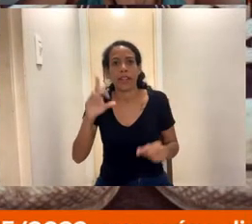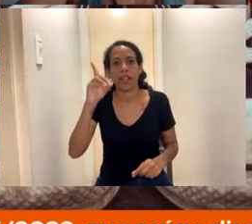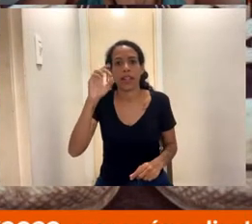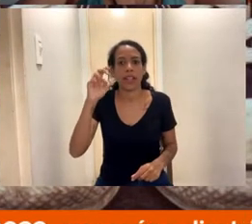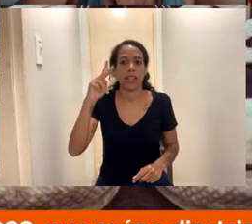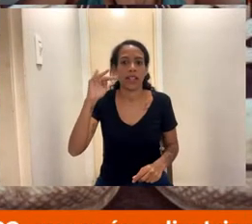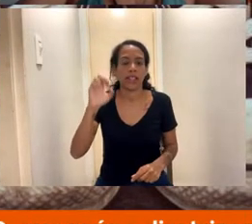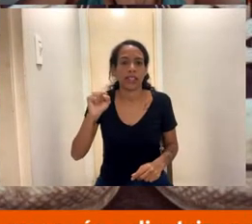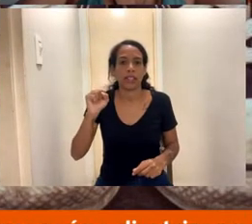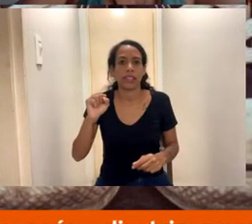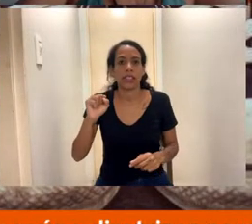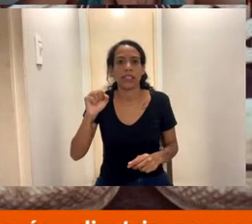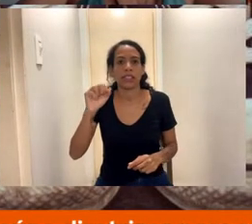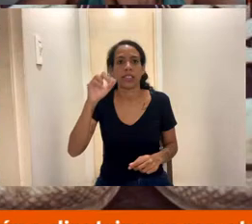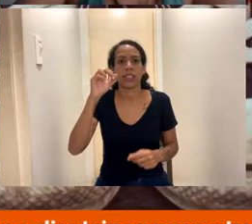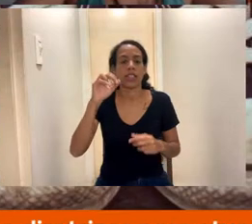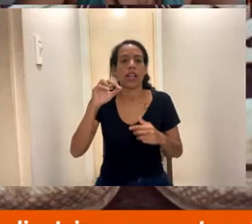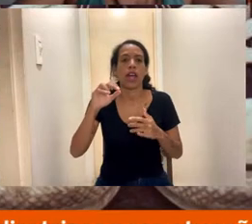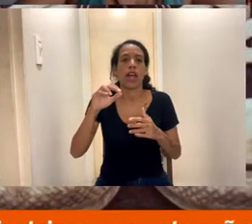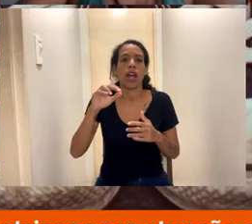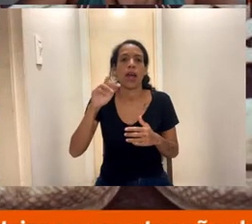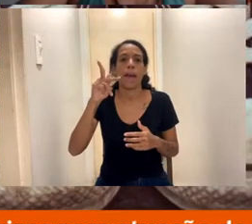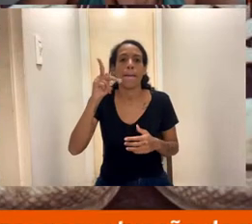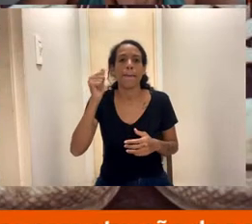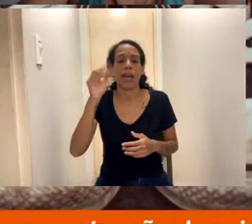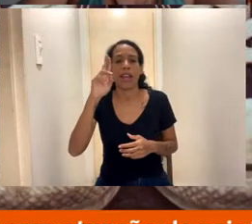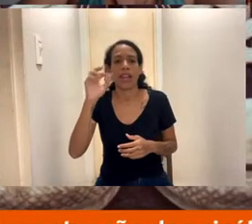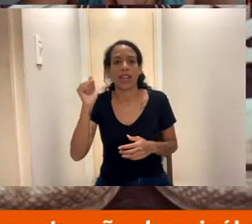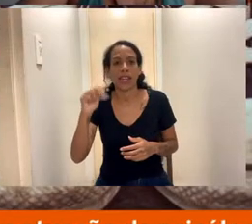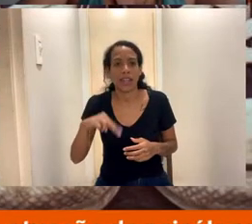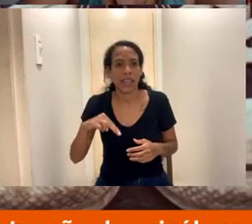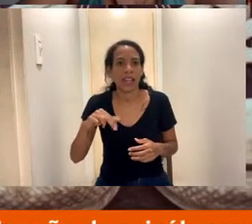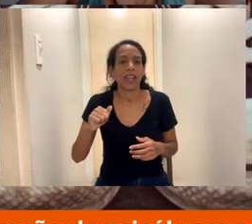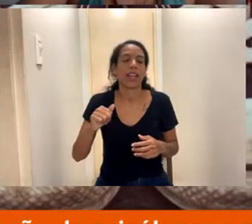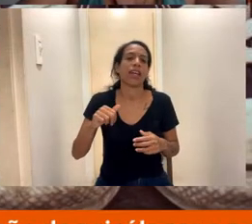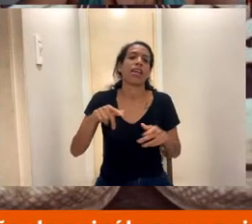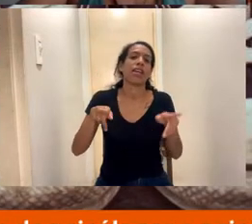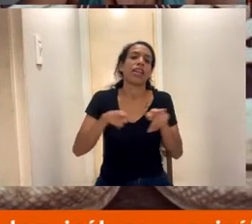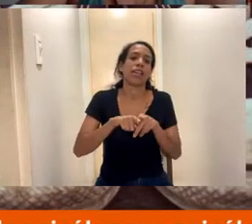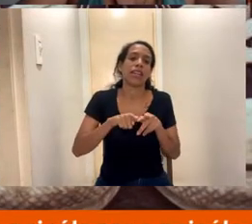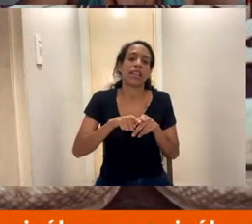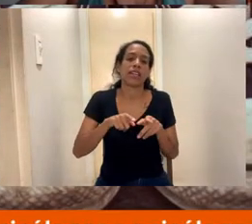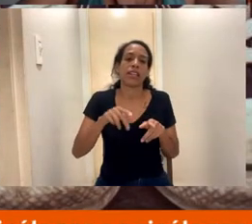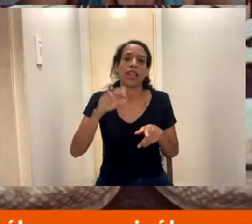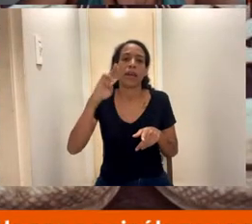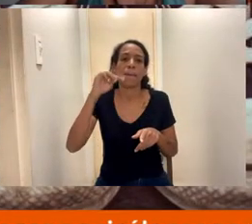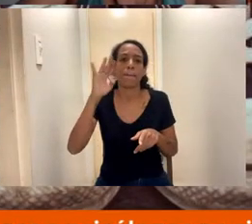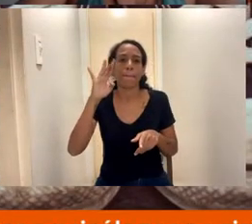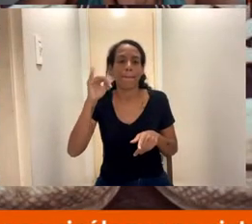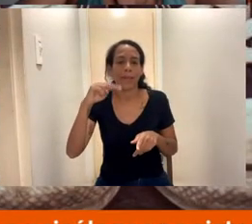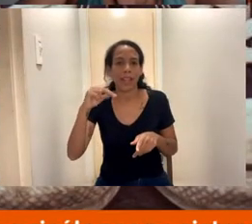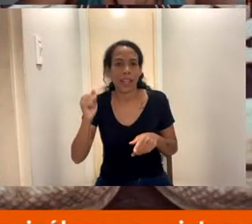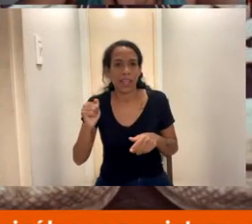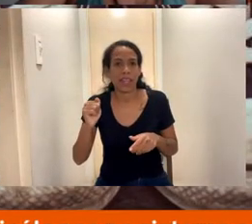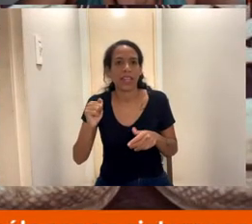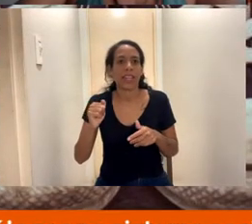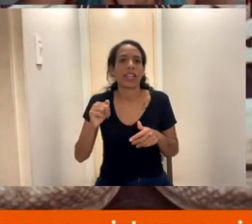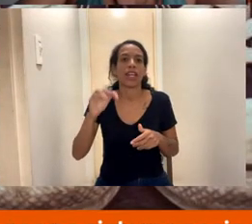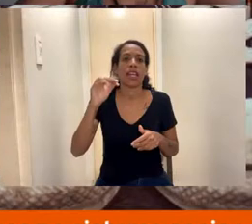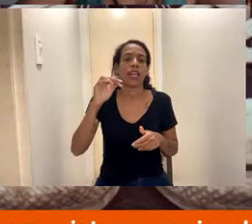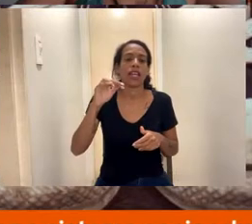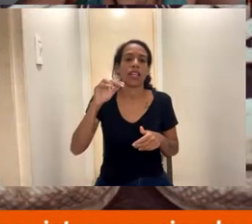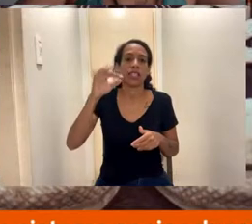do CRP Paraná, Valber Sampaio, do CRP Pará e Amapá, Mirna Borges, do CRP Espírito